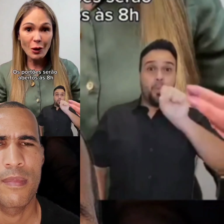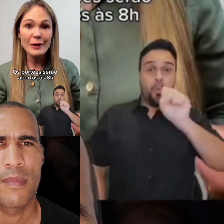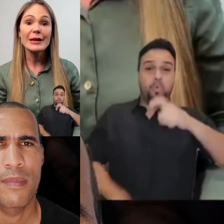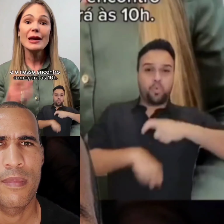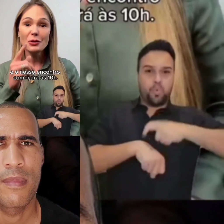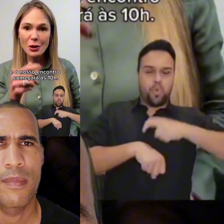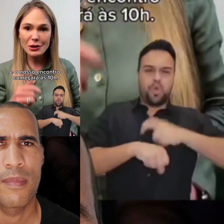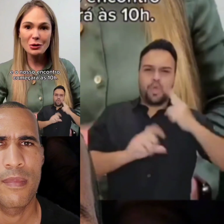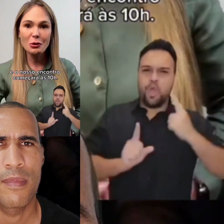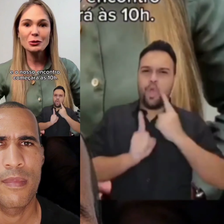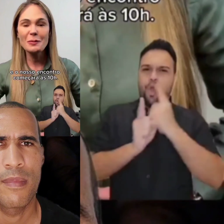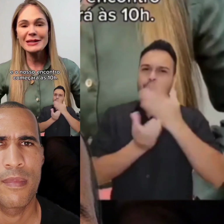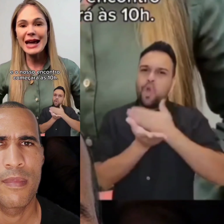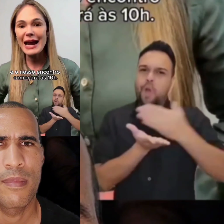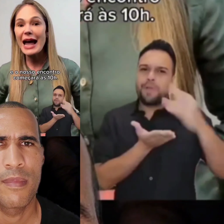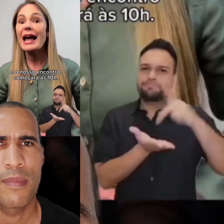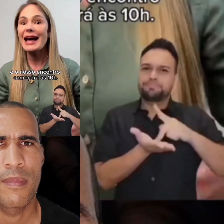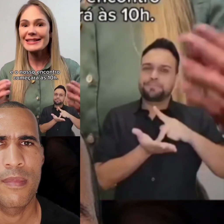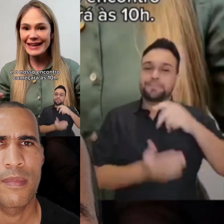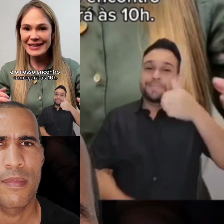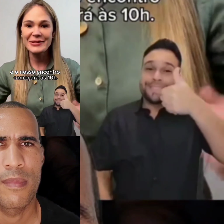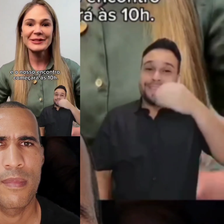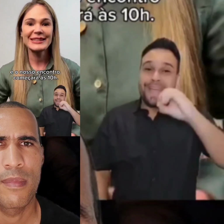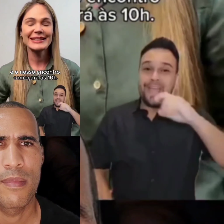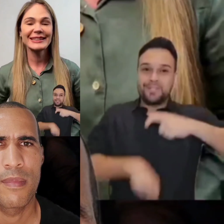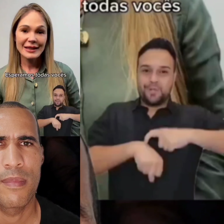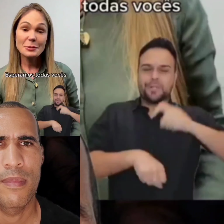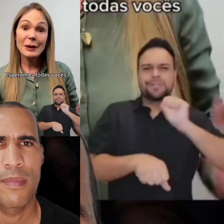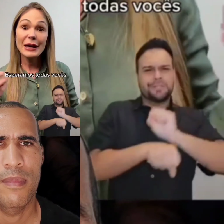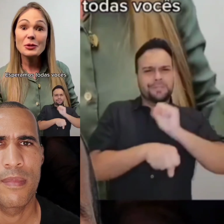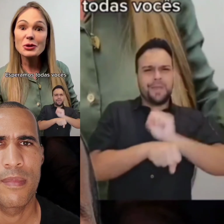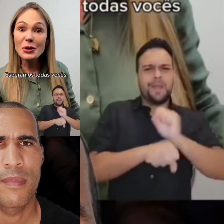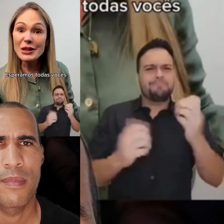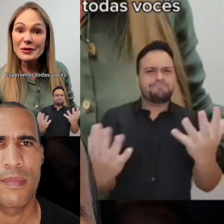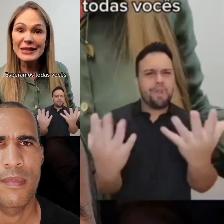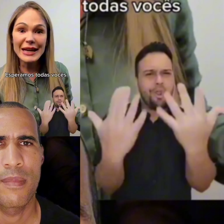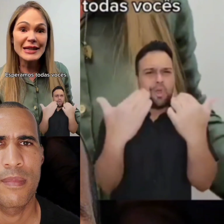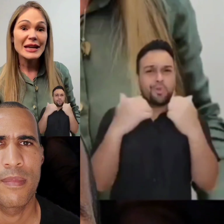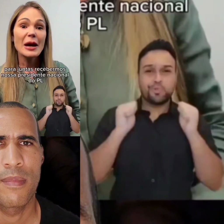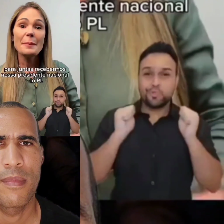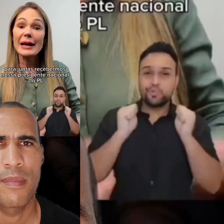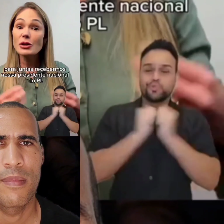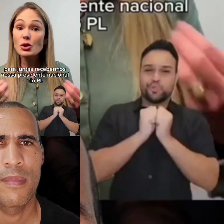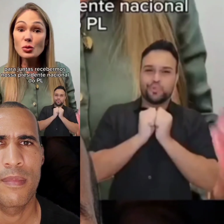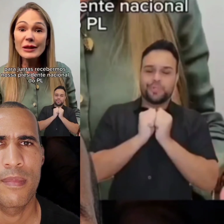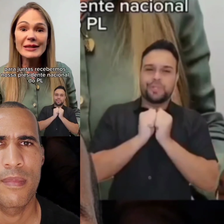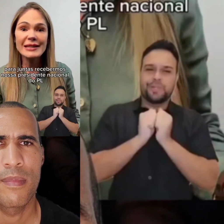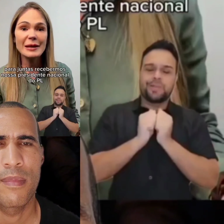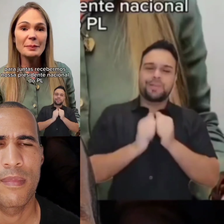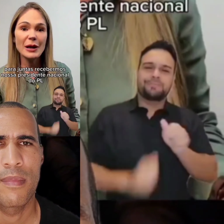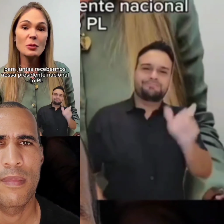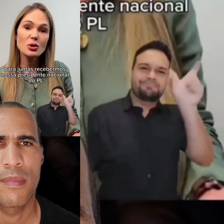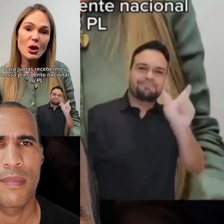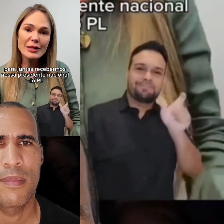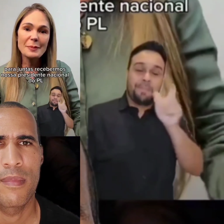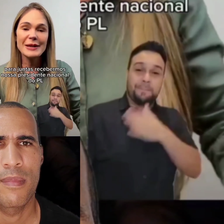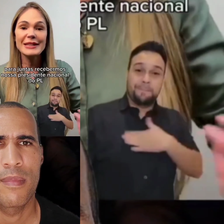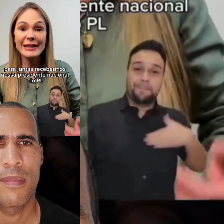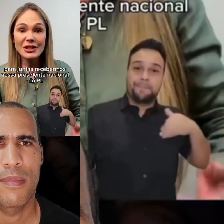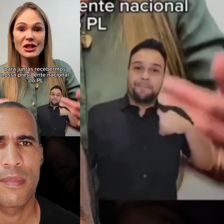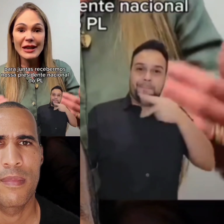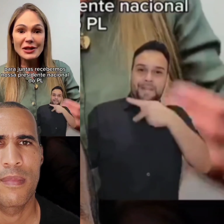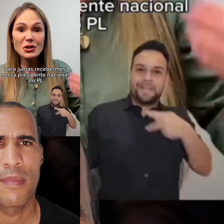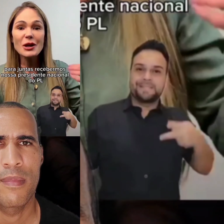às 8 horas e o nosso encontro começará às 10 horas. Esperamos todas vocês para juntas recebermos